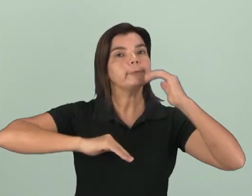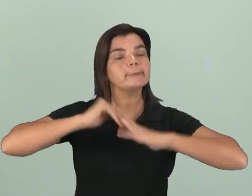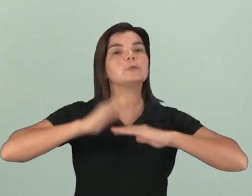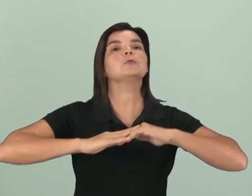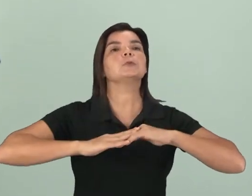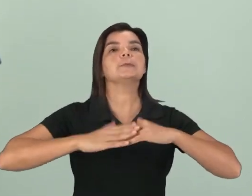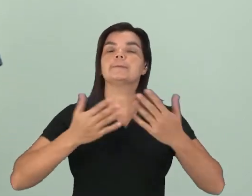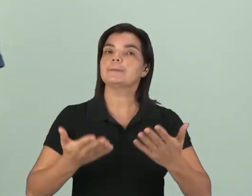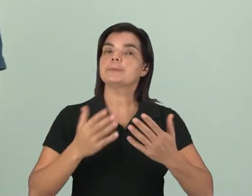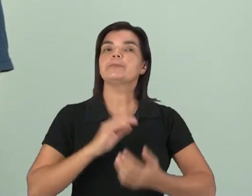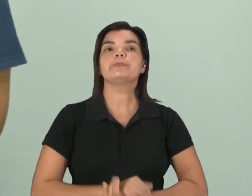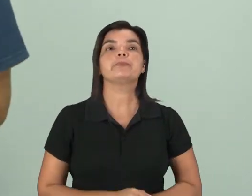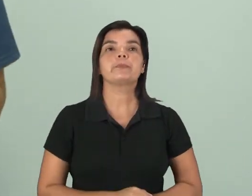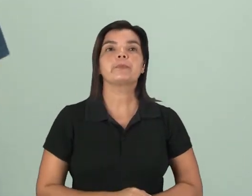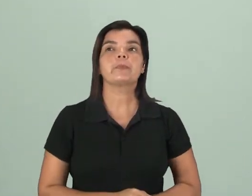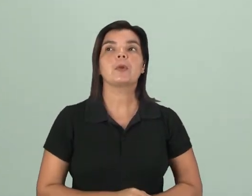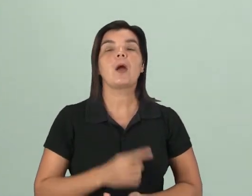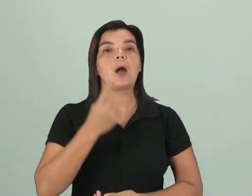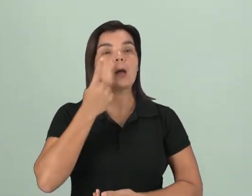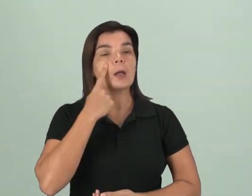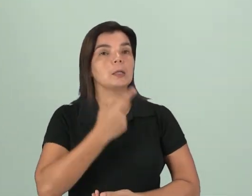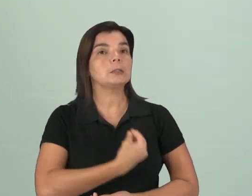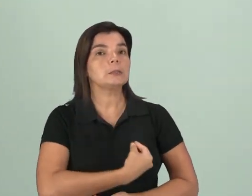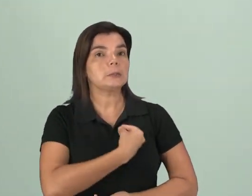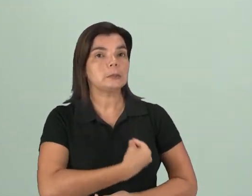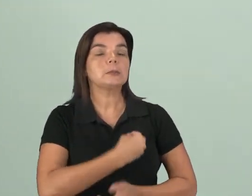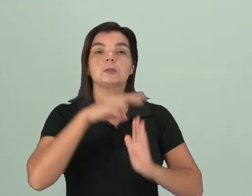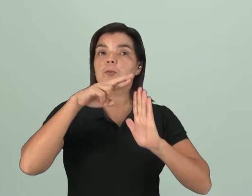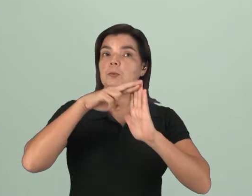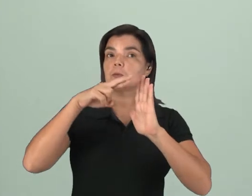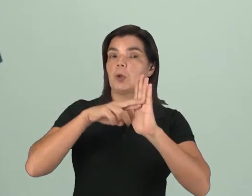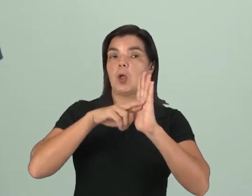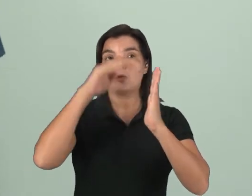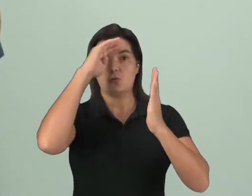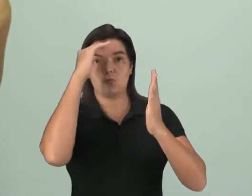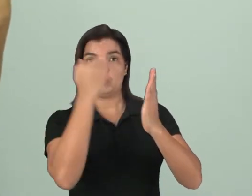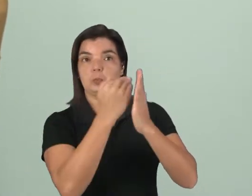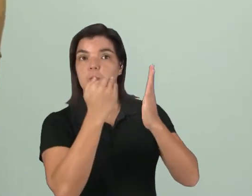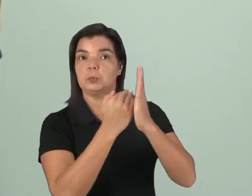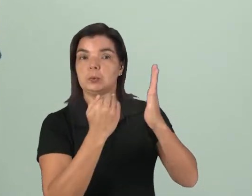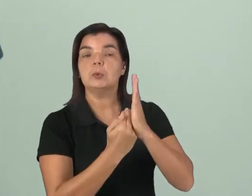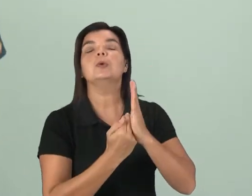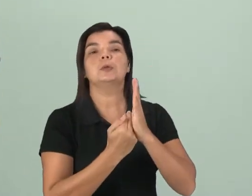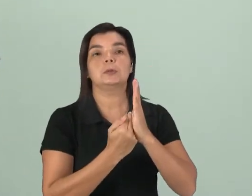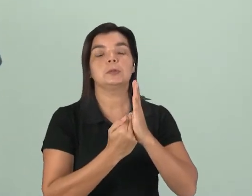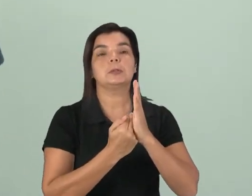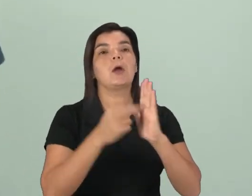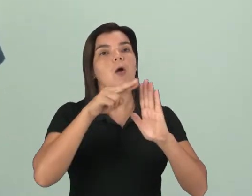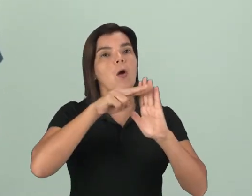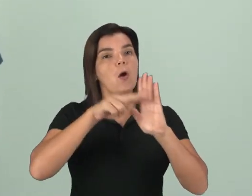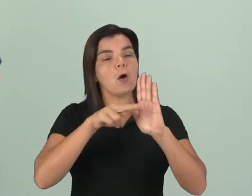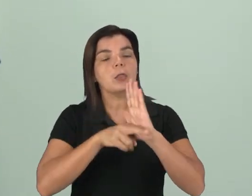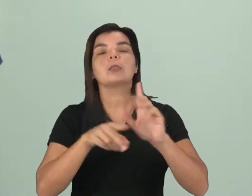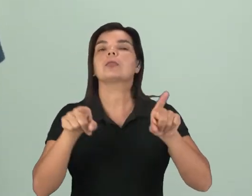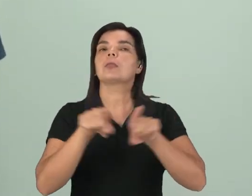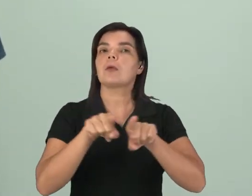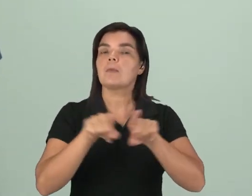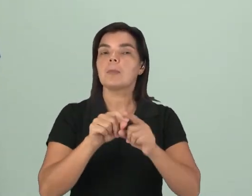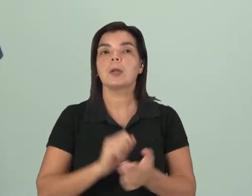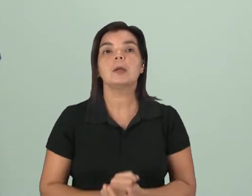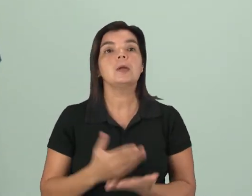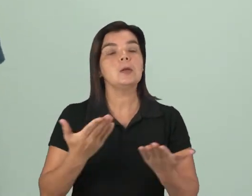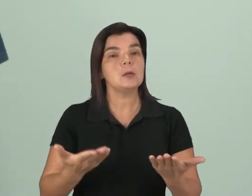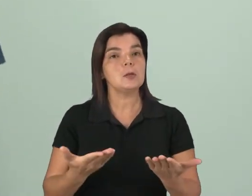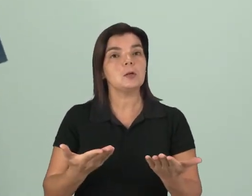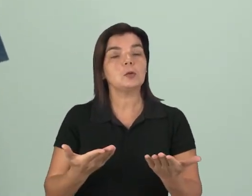profissionalizante, né? Vamos dizer assim. Então, existem regras a serem seguidas, existem regulamentos a serem seguidos e